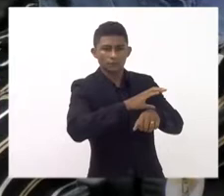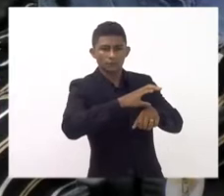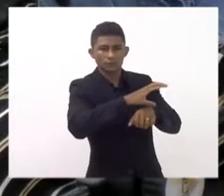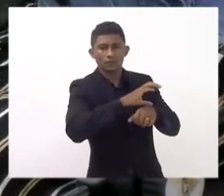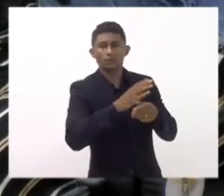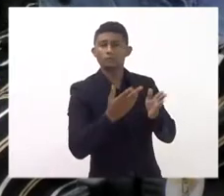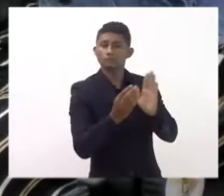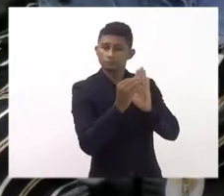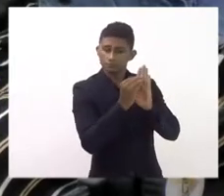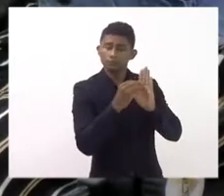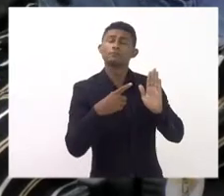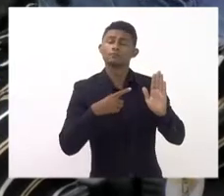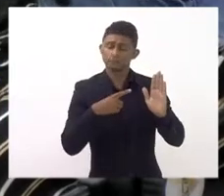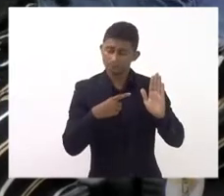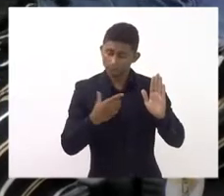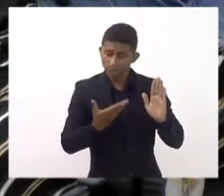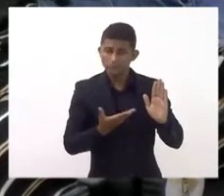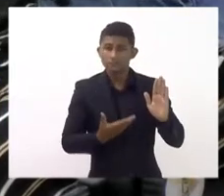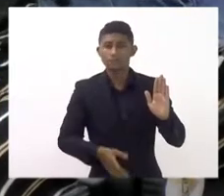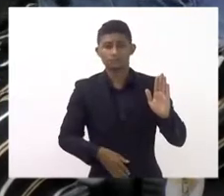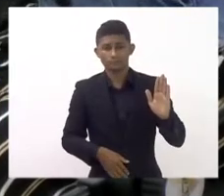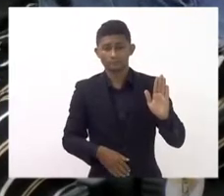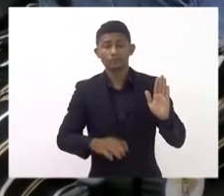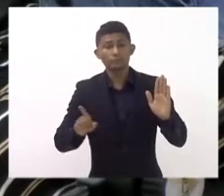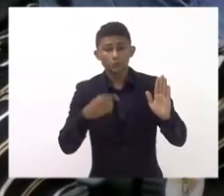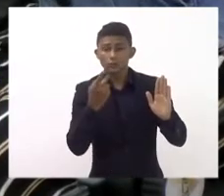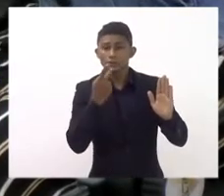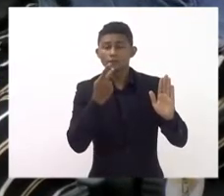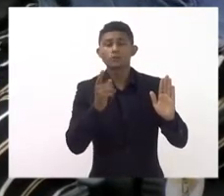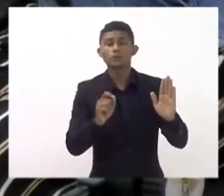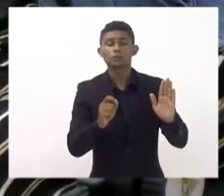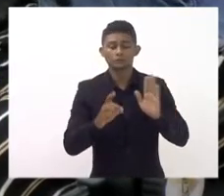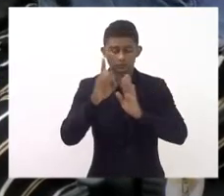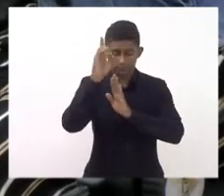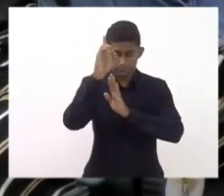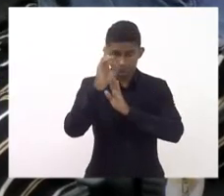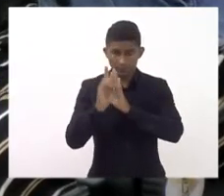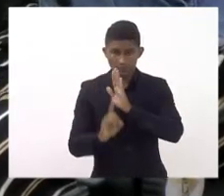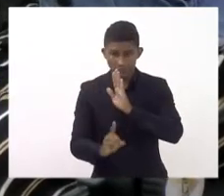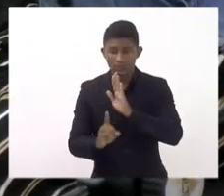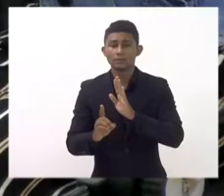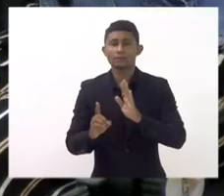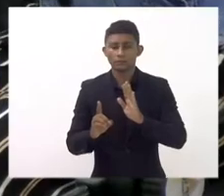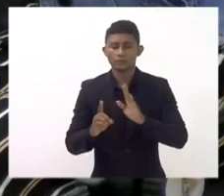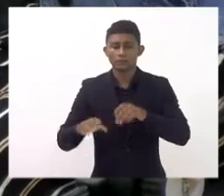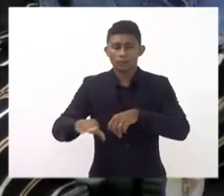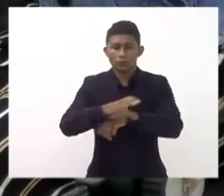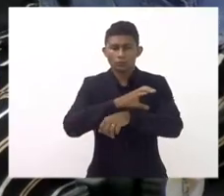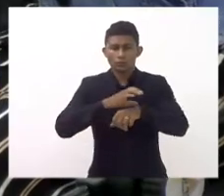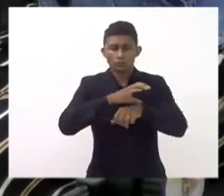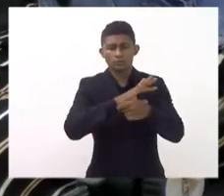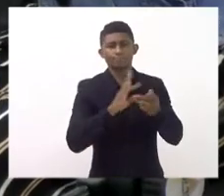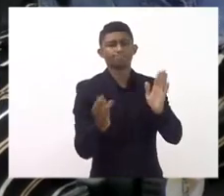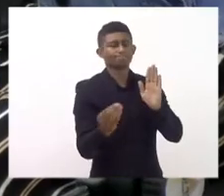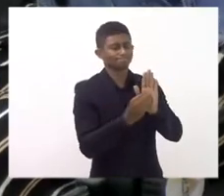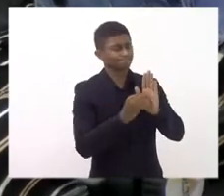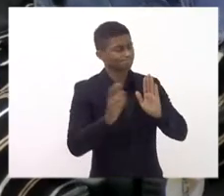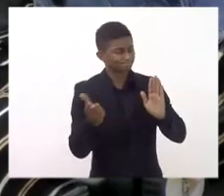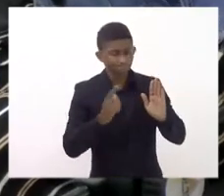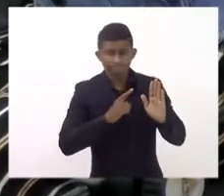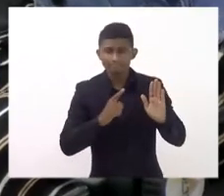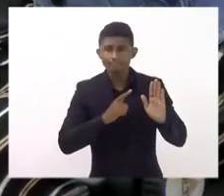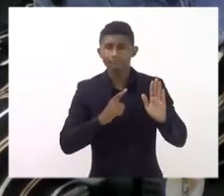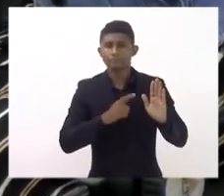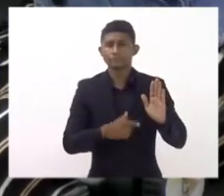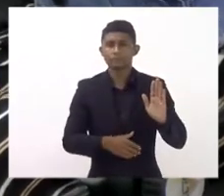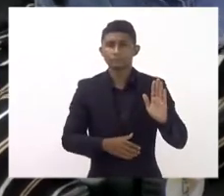Constituição. E a gente está falando justamente de um direito fundamental constitucionalmente garantido que vem